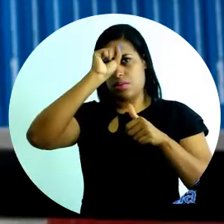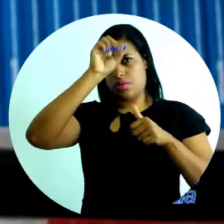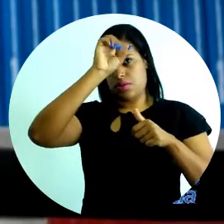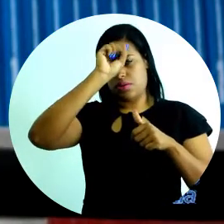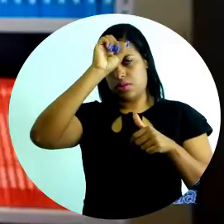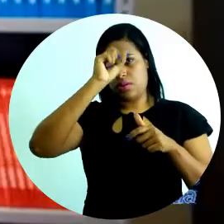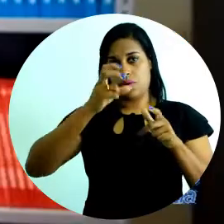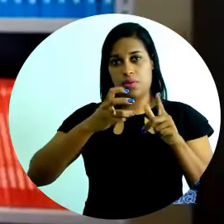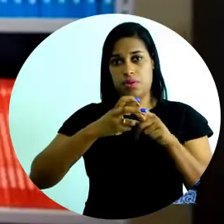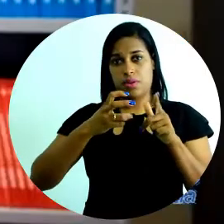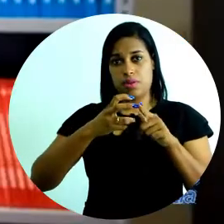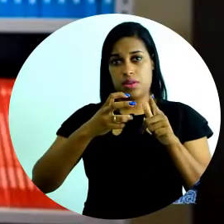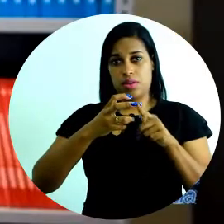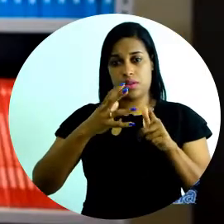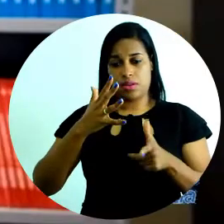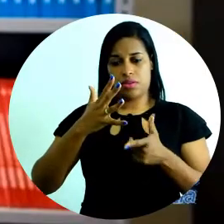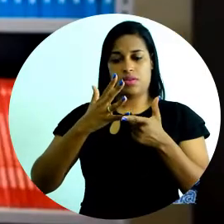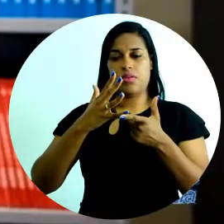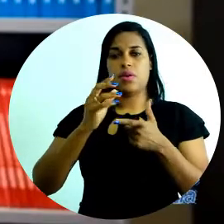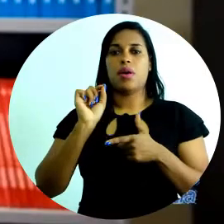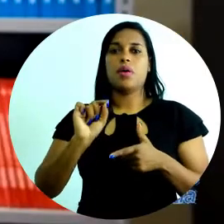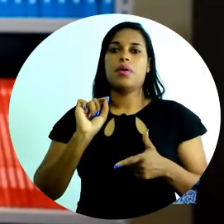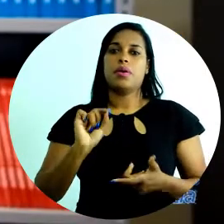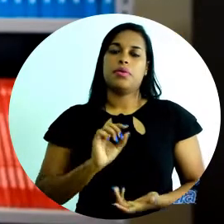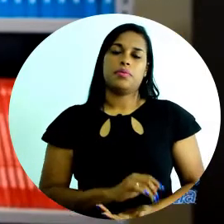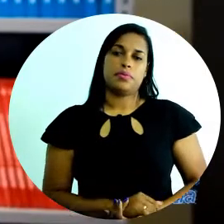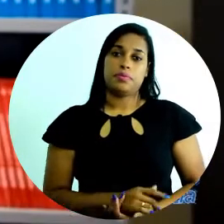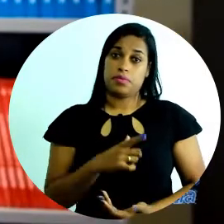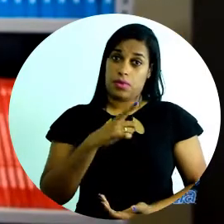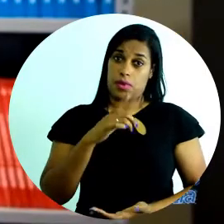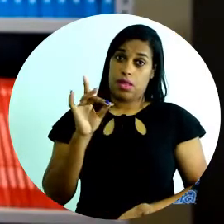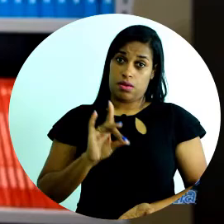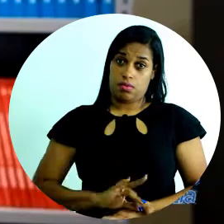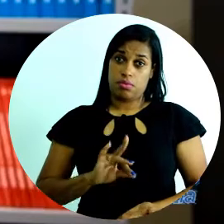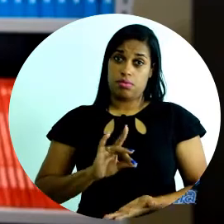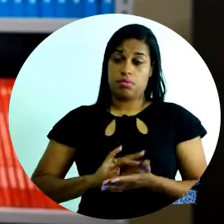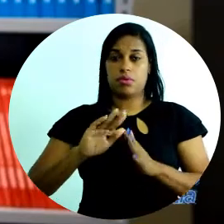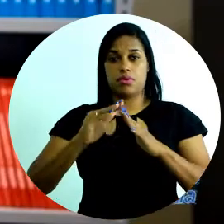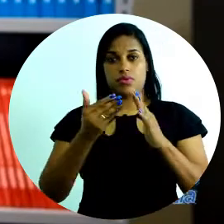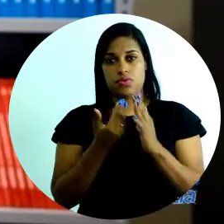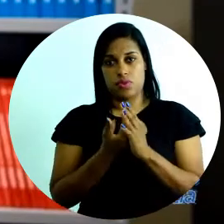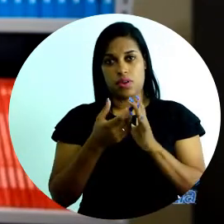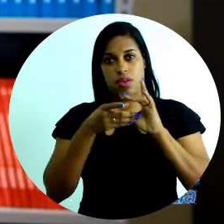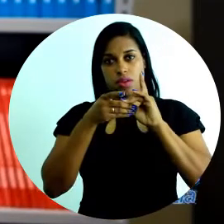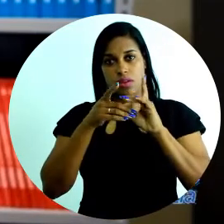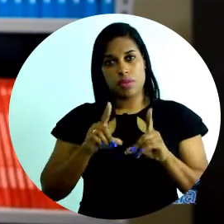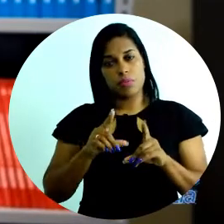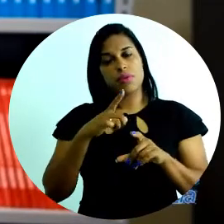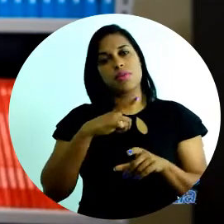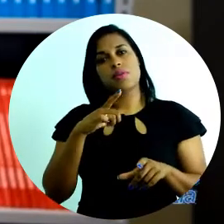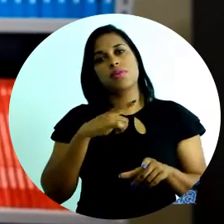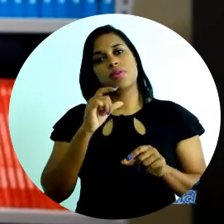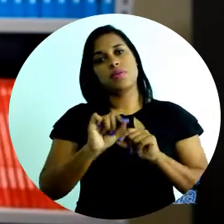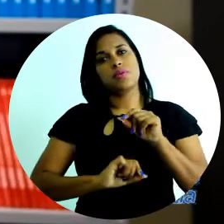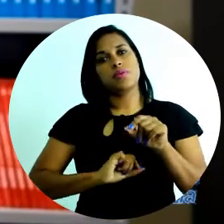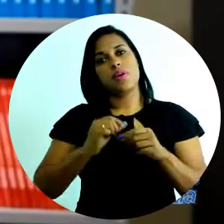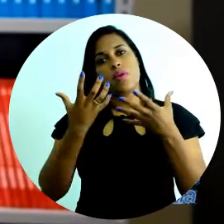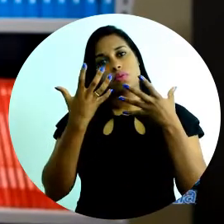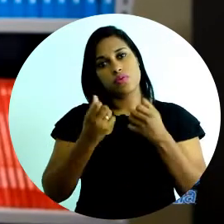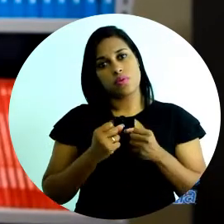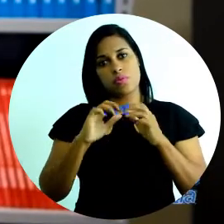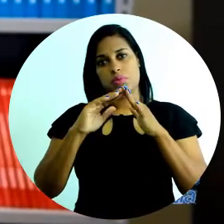aprendizagem. O quinto aspecto, para que a gente tenha de fato uma escola democrática, é que haja